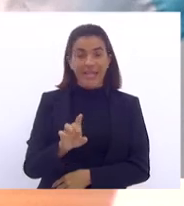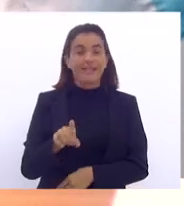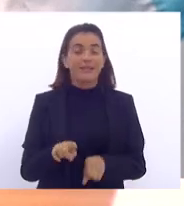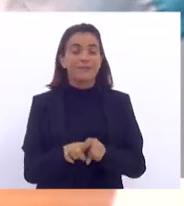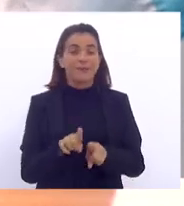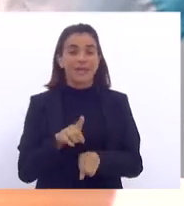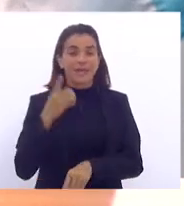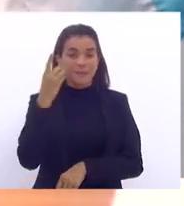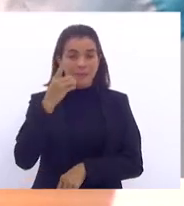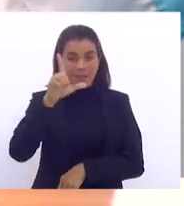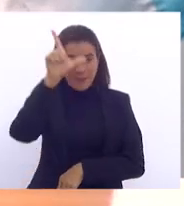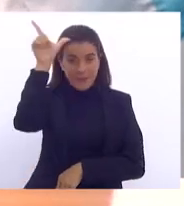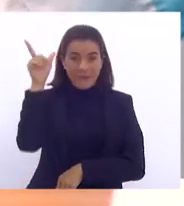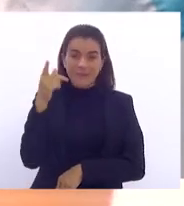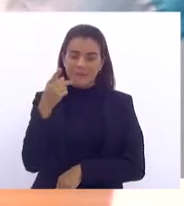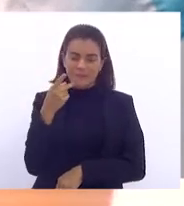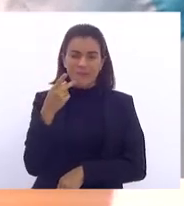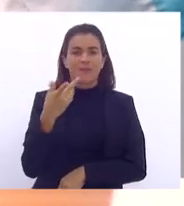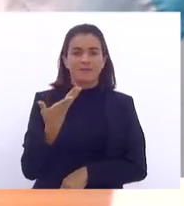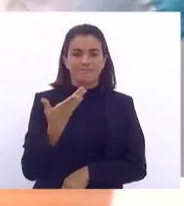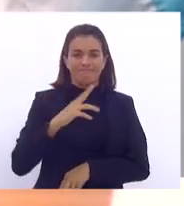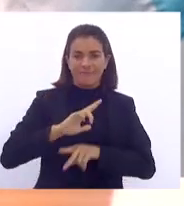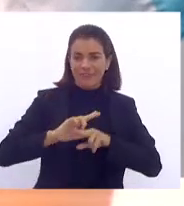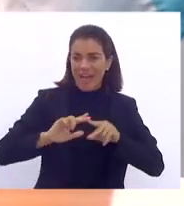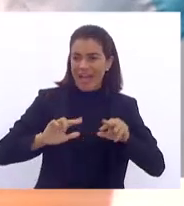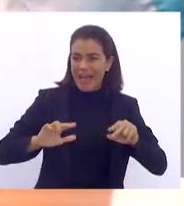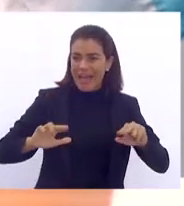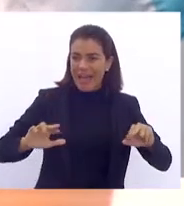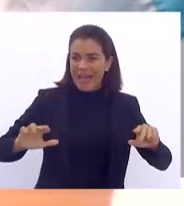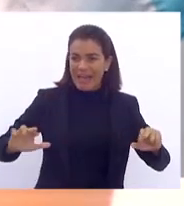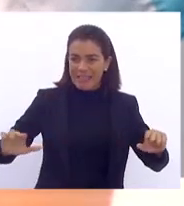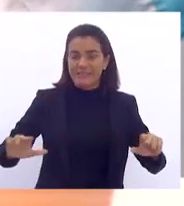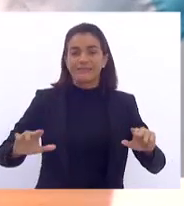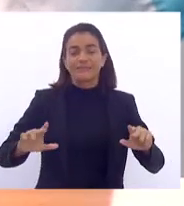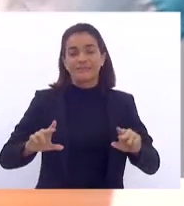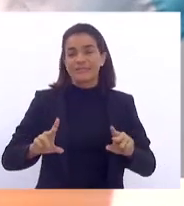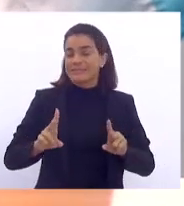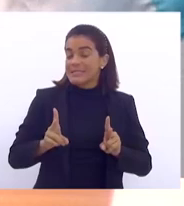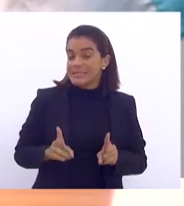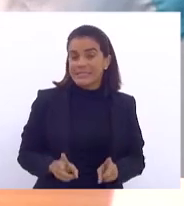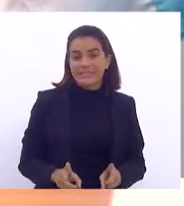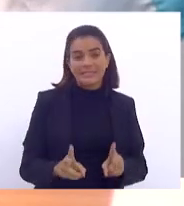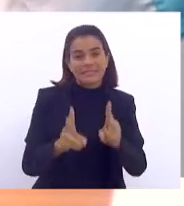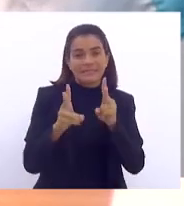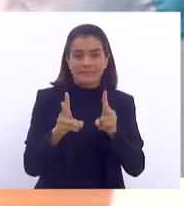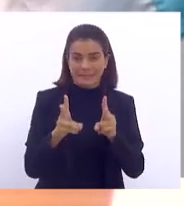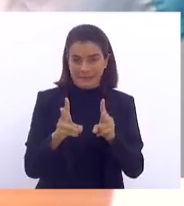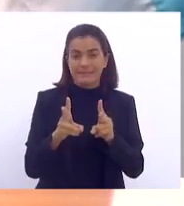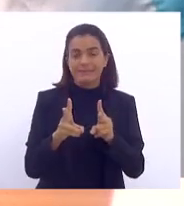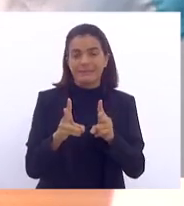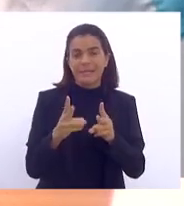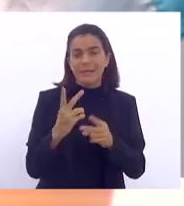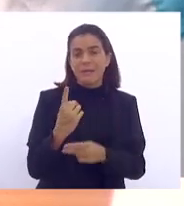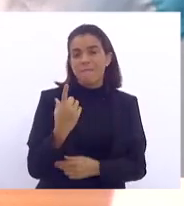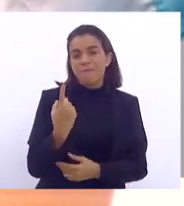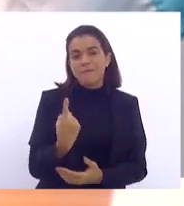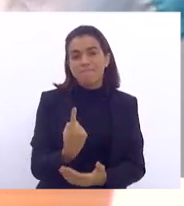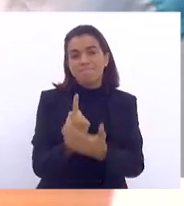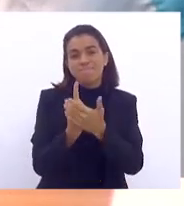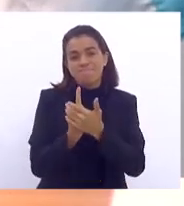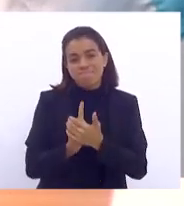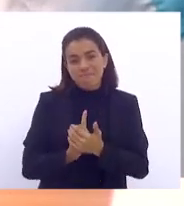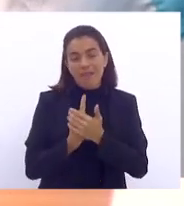Paulo que dispensa o comentário parlamentares comigo pessoas que desde o início Marquinho me acolheram aqui com muito carinho na